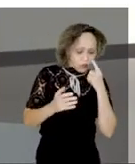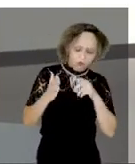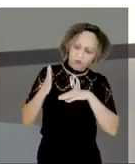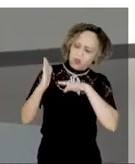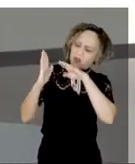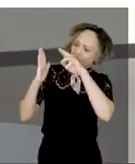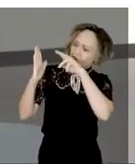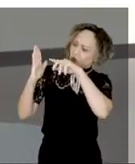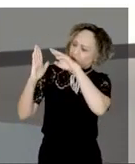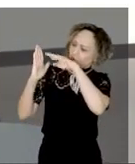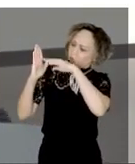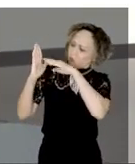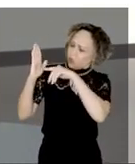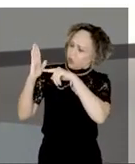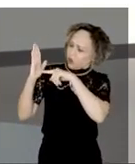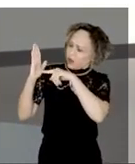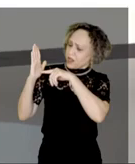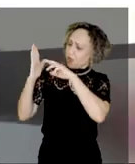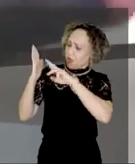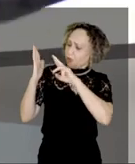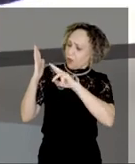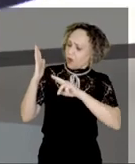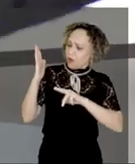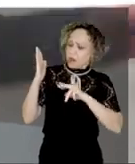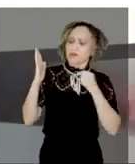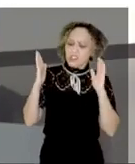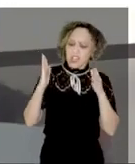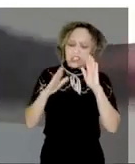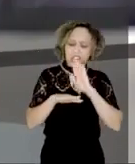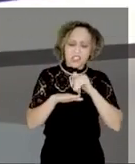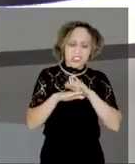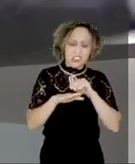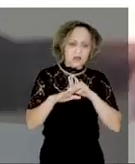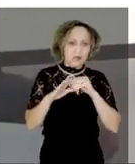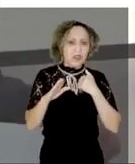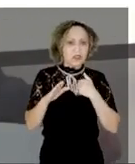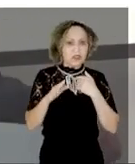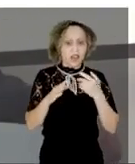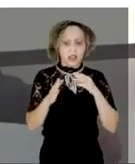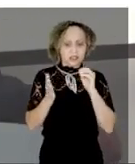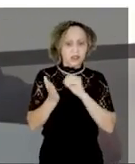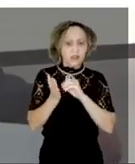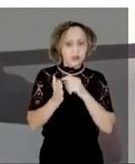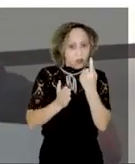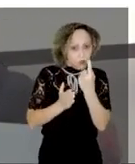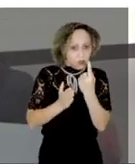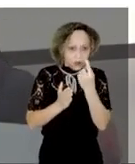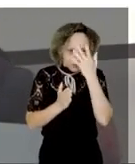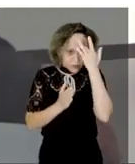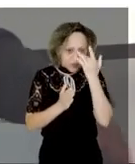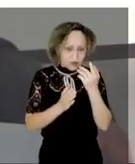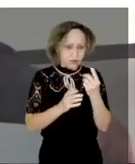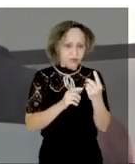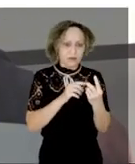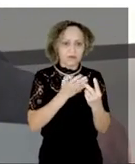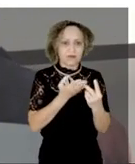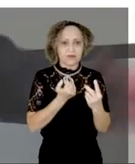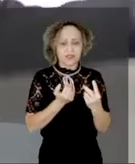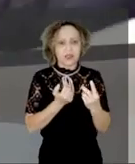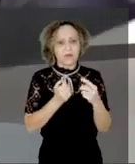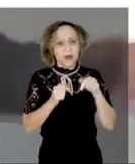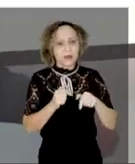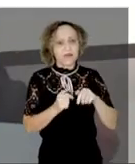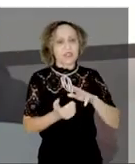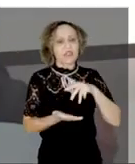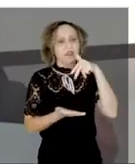Bom, a gente conversou, eu tive a oportunidade de ir lá na Bahia, a convite do MST, ver um filme